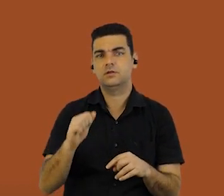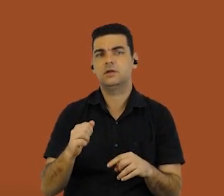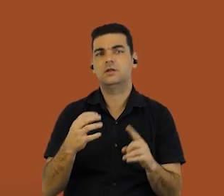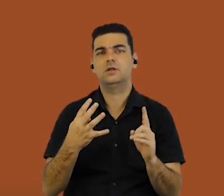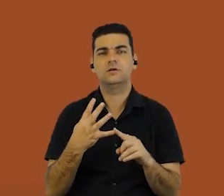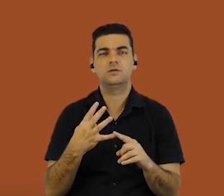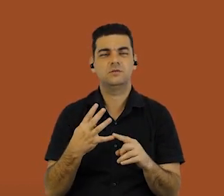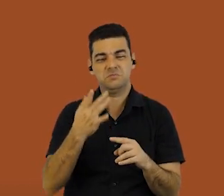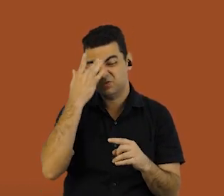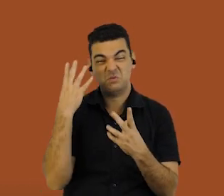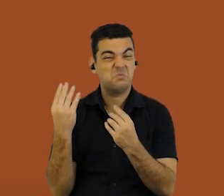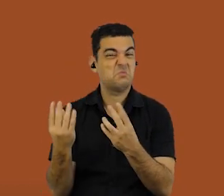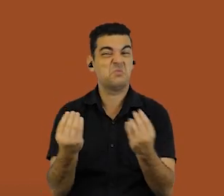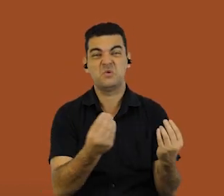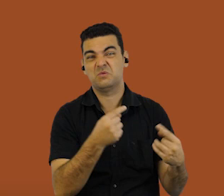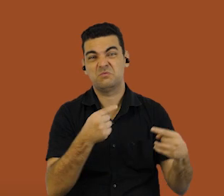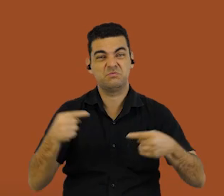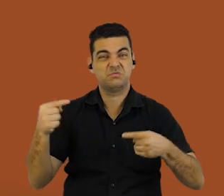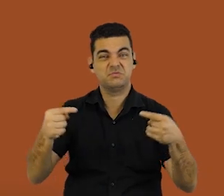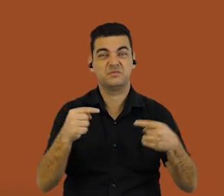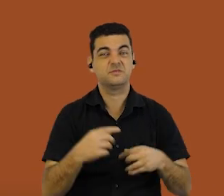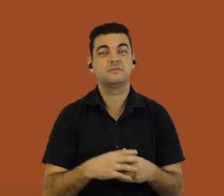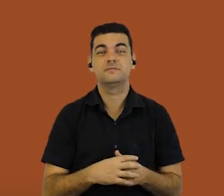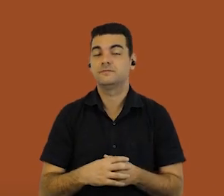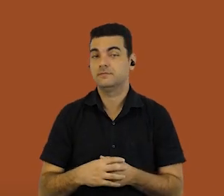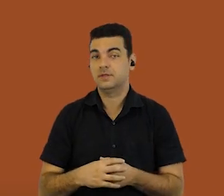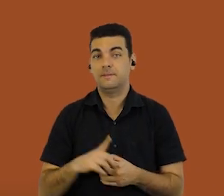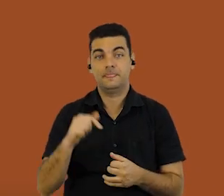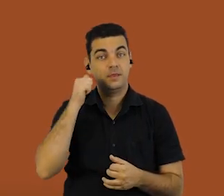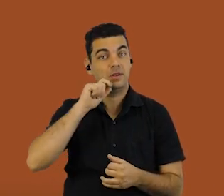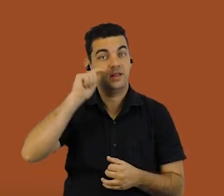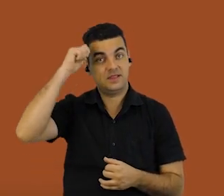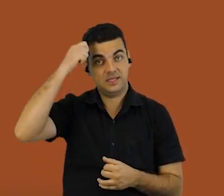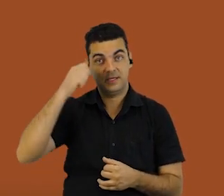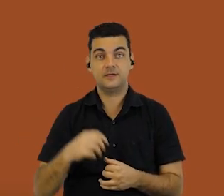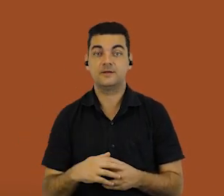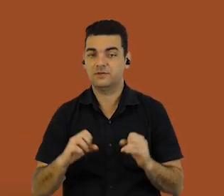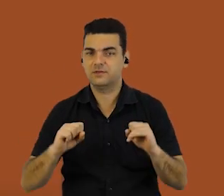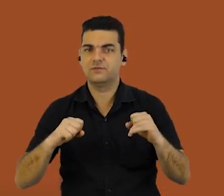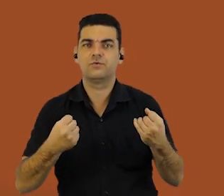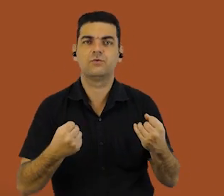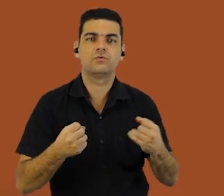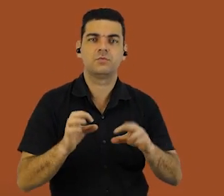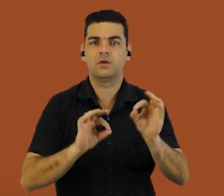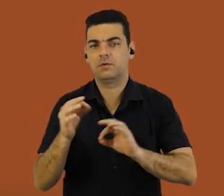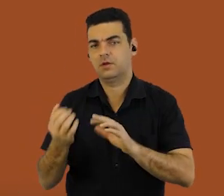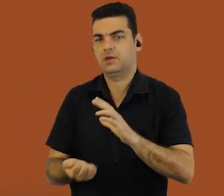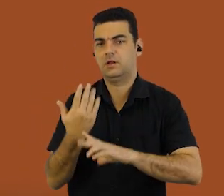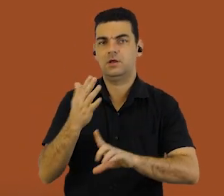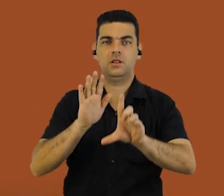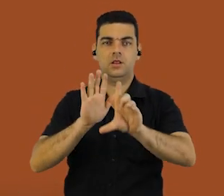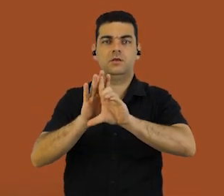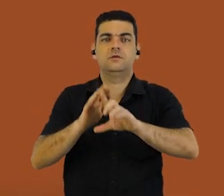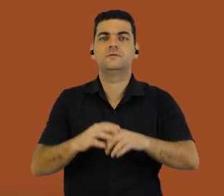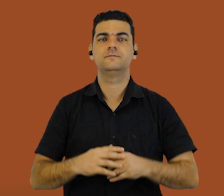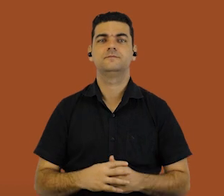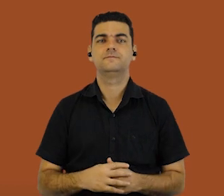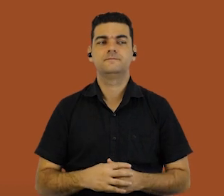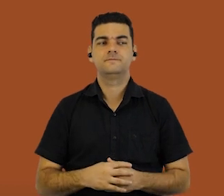Amador, do Pará, teve várias mulheres também, negras, que estavam por trás, Felly Carneiro.